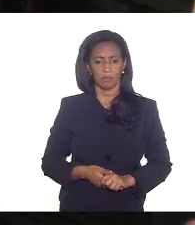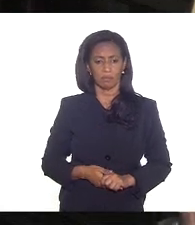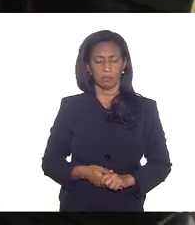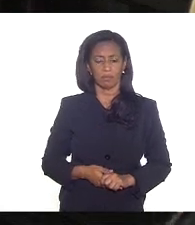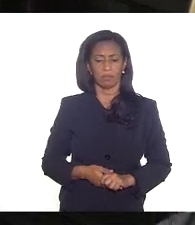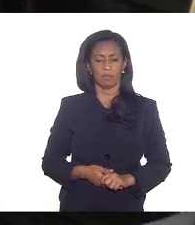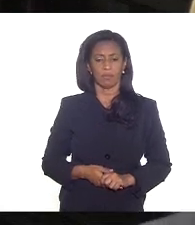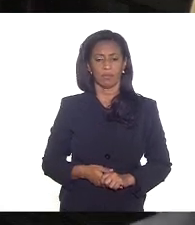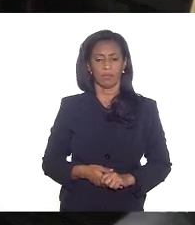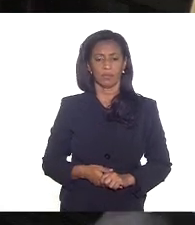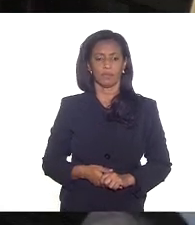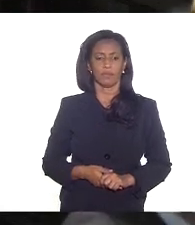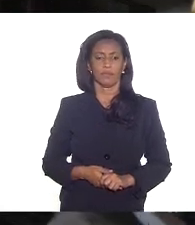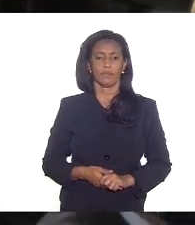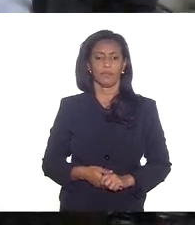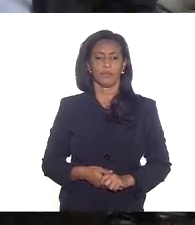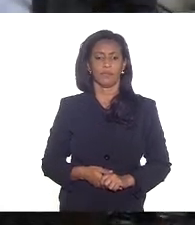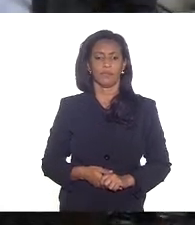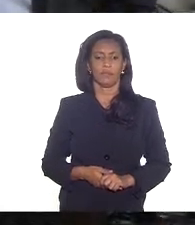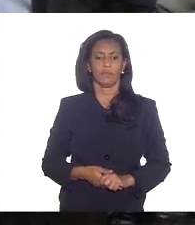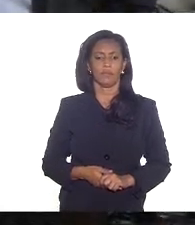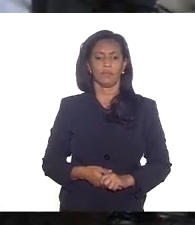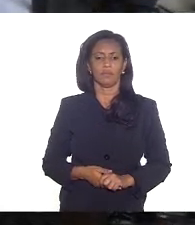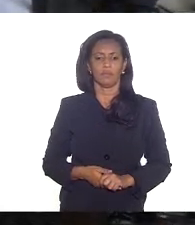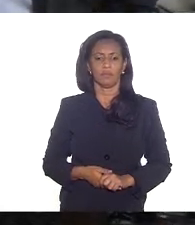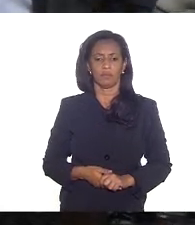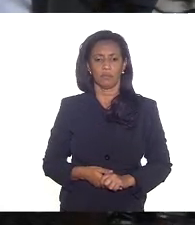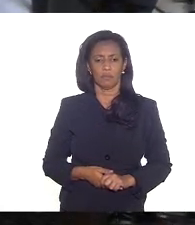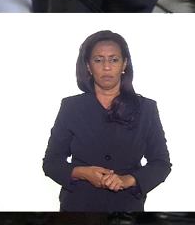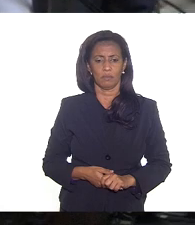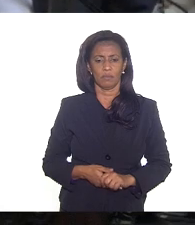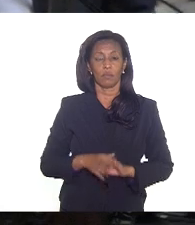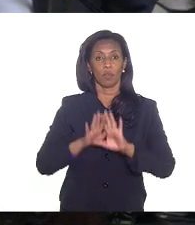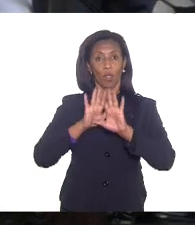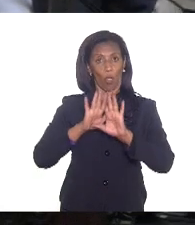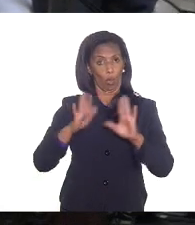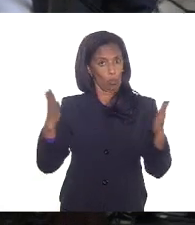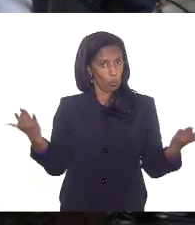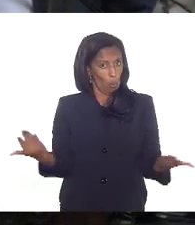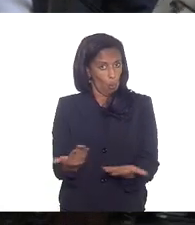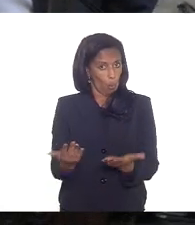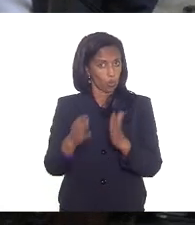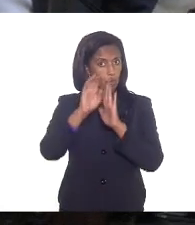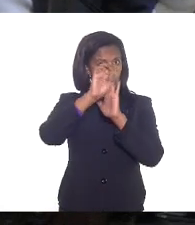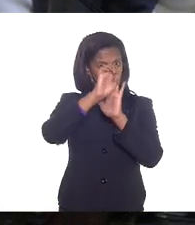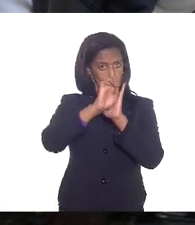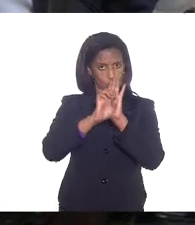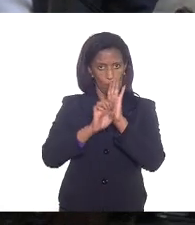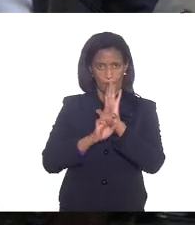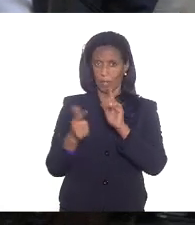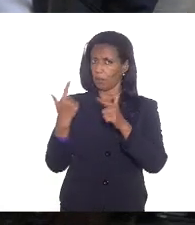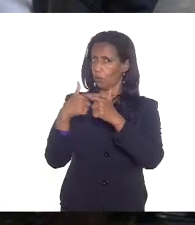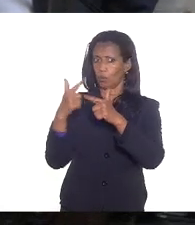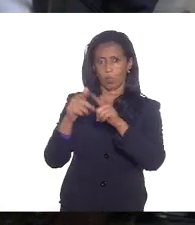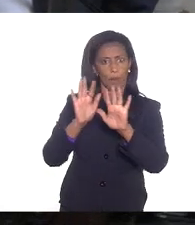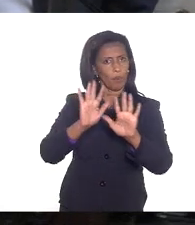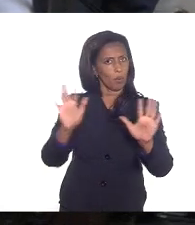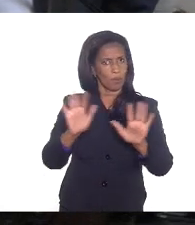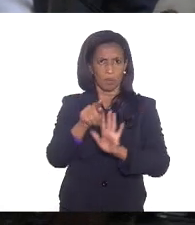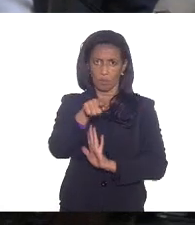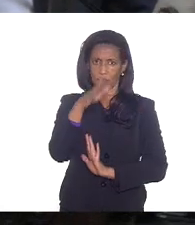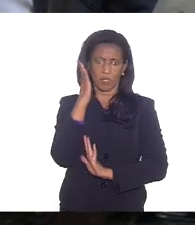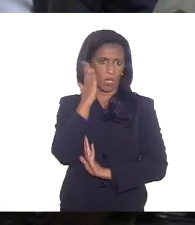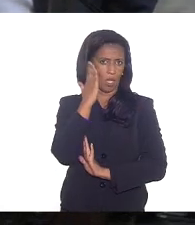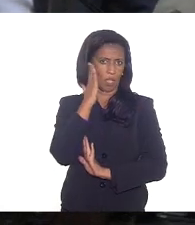é sobre as Não mãe Luiz Luiz eu já tá recebendo e-mail das hoje ok sem problemas vou ser essa quero